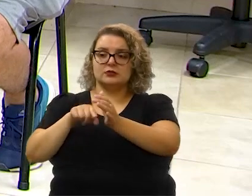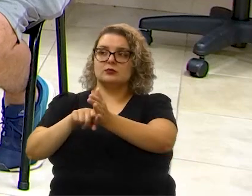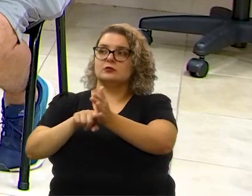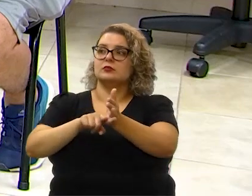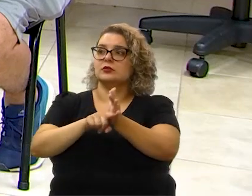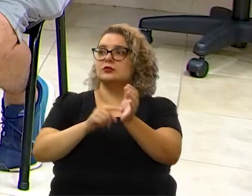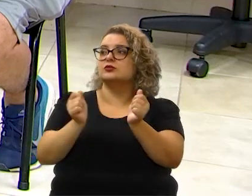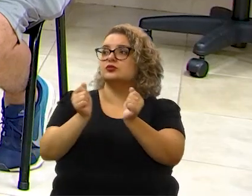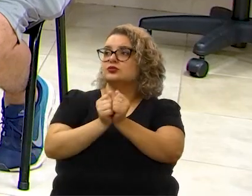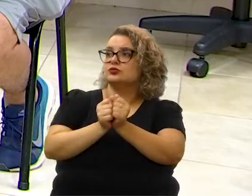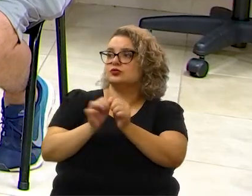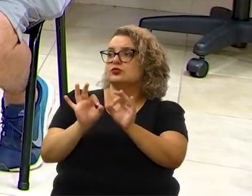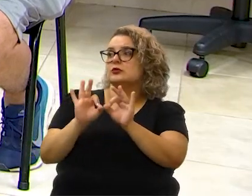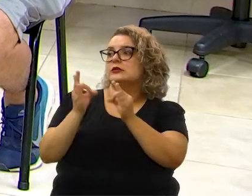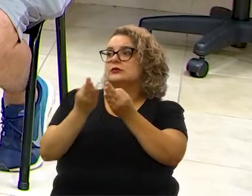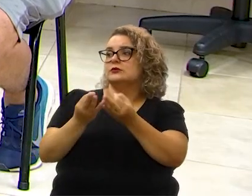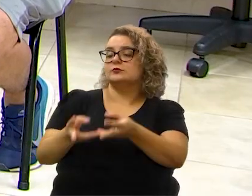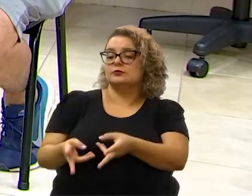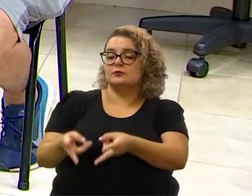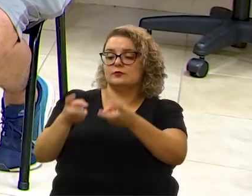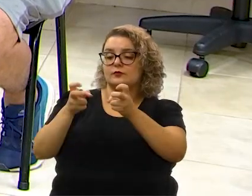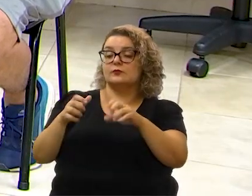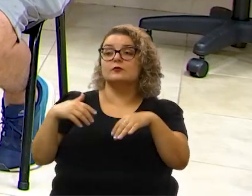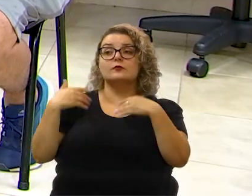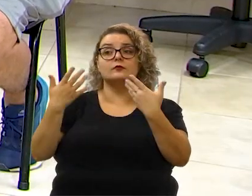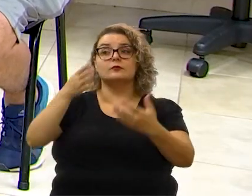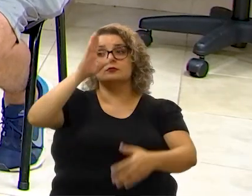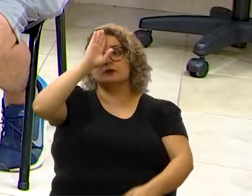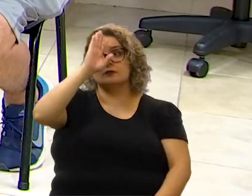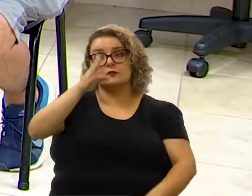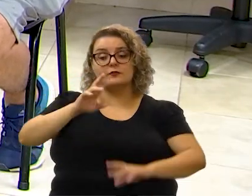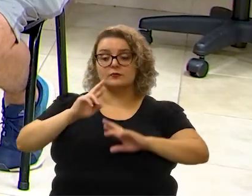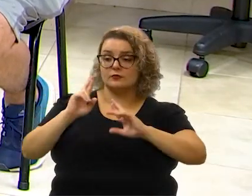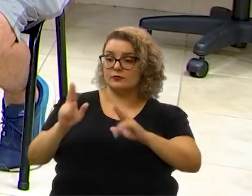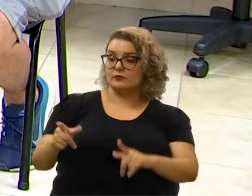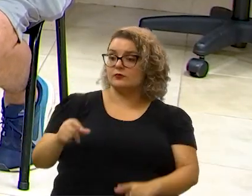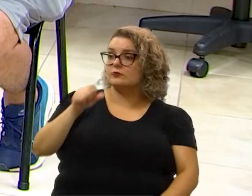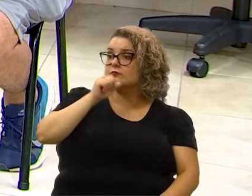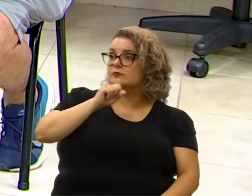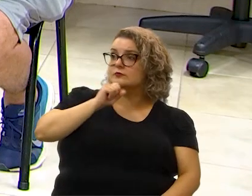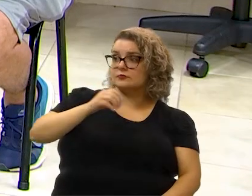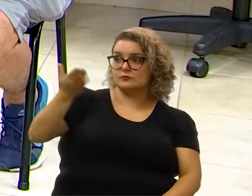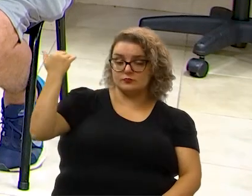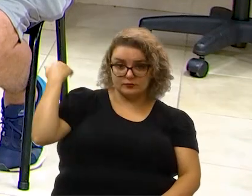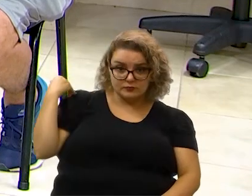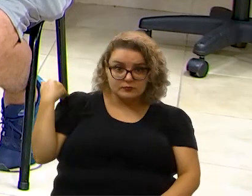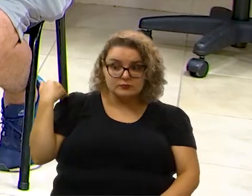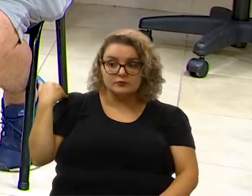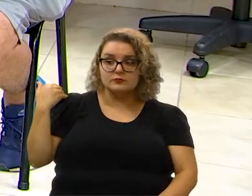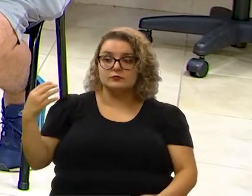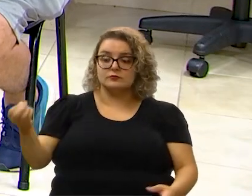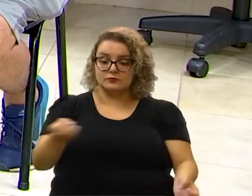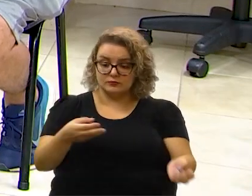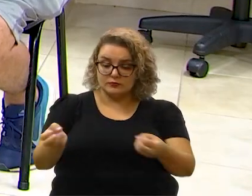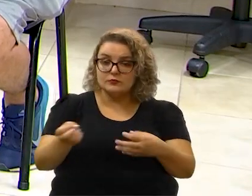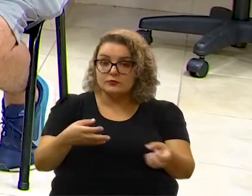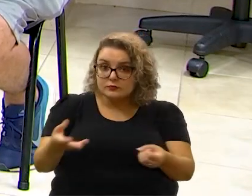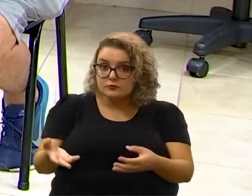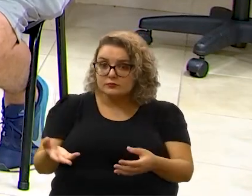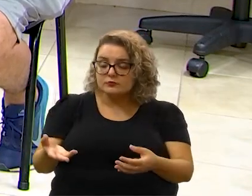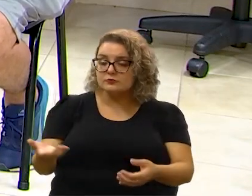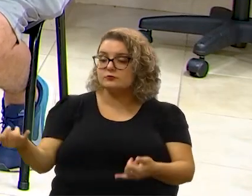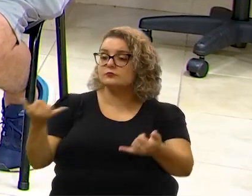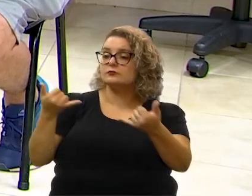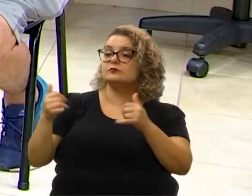suas famílias, né, para que eles identificassem quais as principais diferenças entre os brinquedos antigos e os atuais,